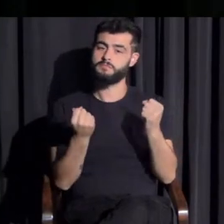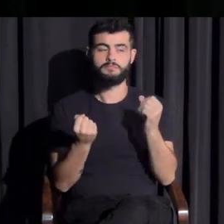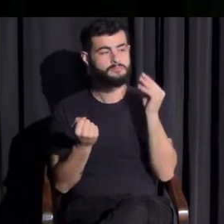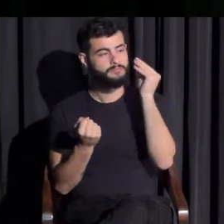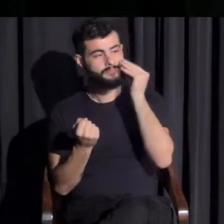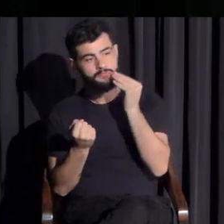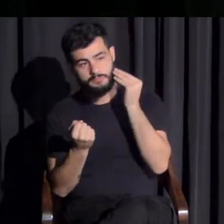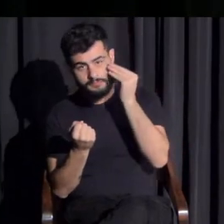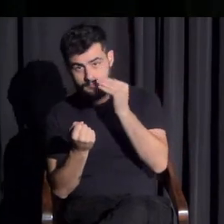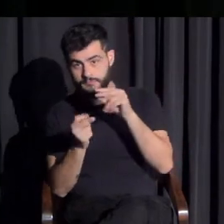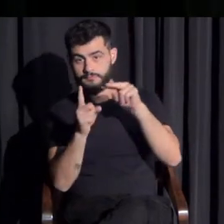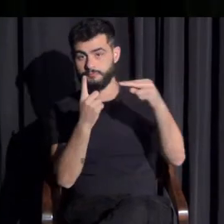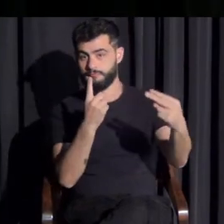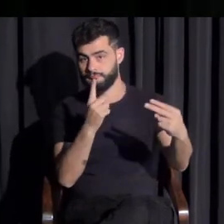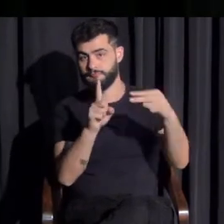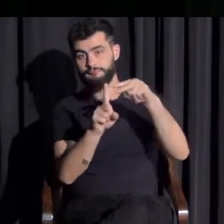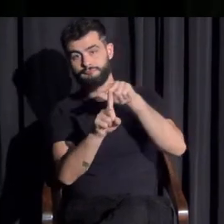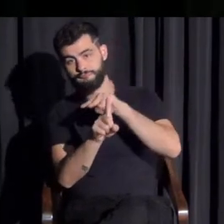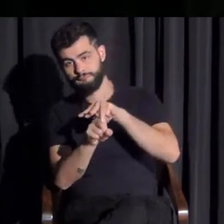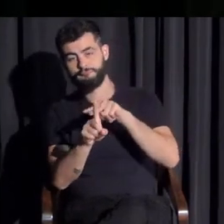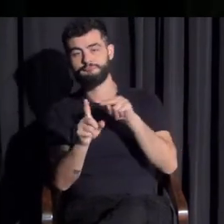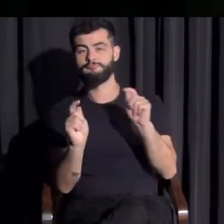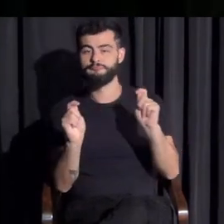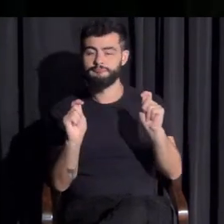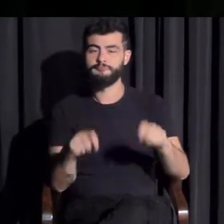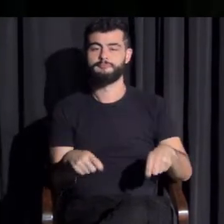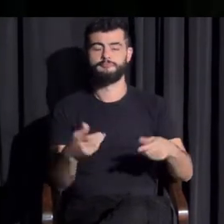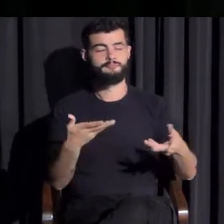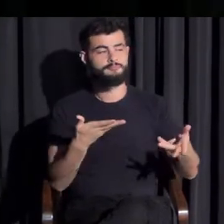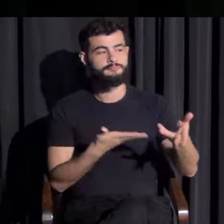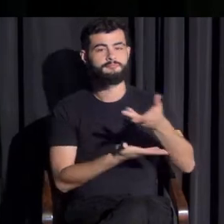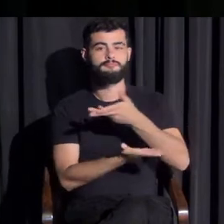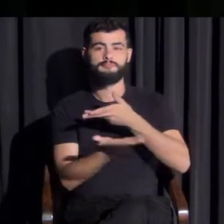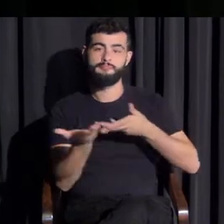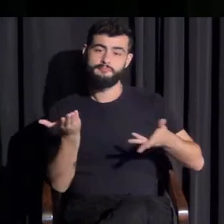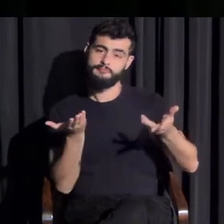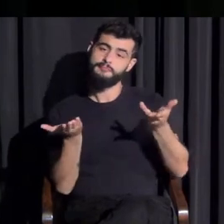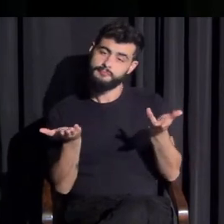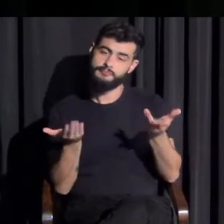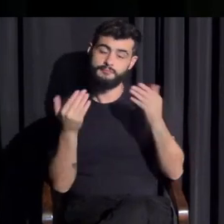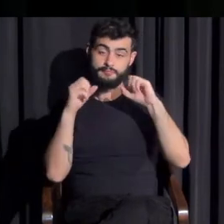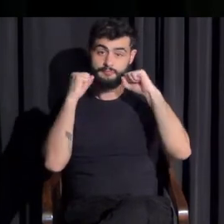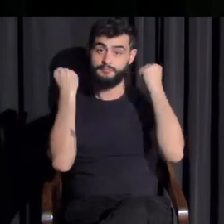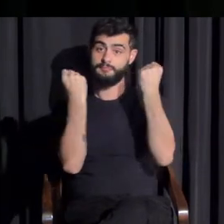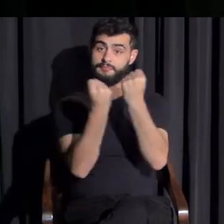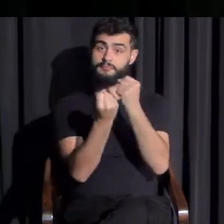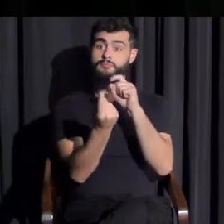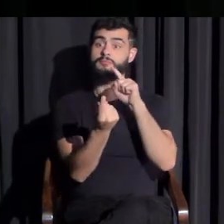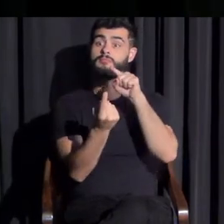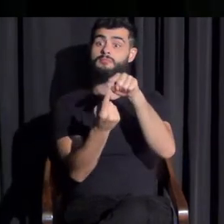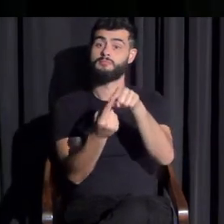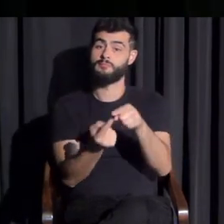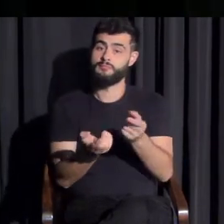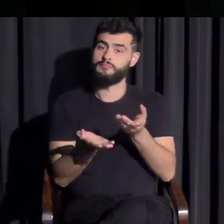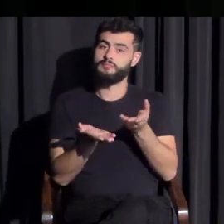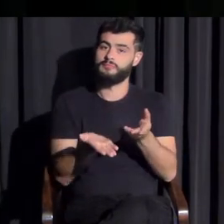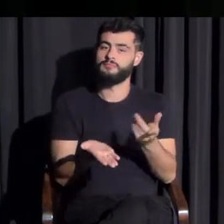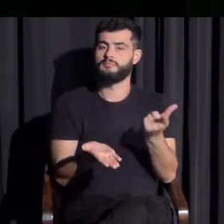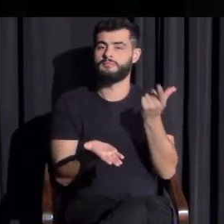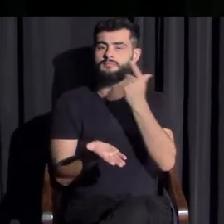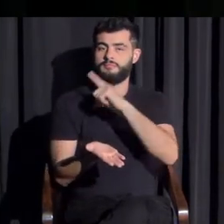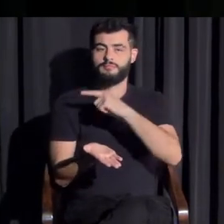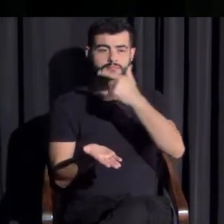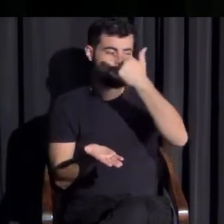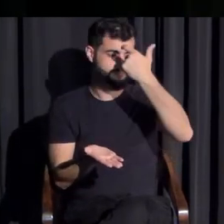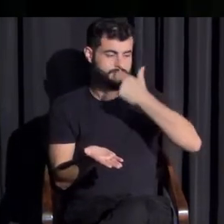foi nessa ideia que o seminário foi construído, de ser um grande espaço da pluriversalidade e das